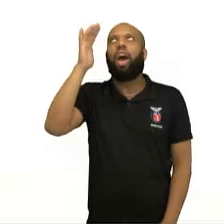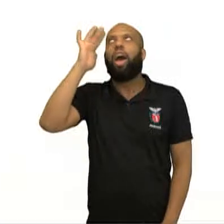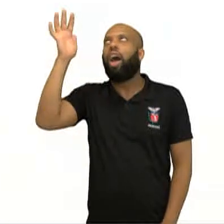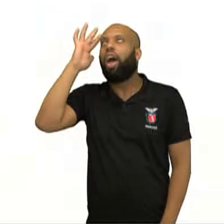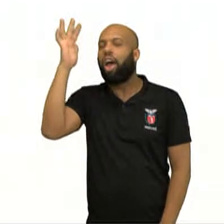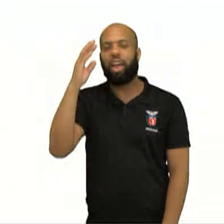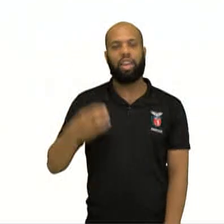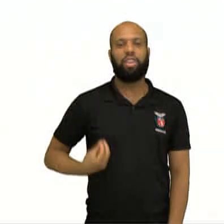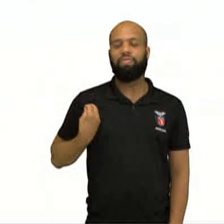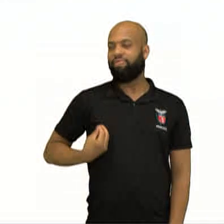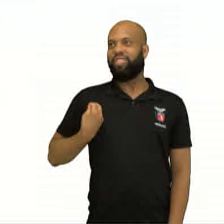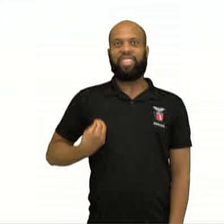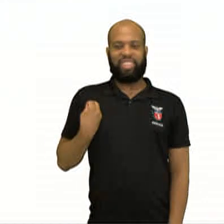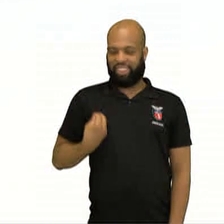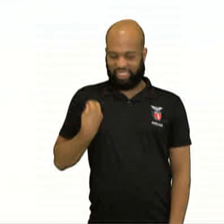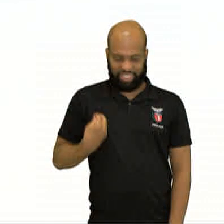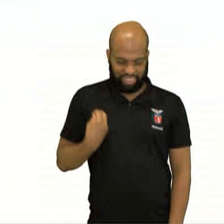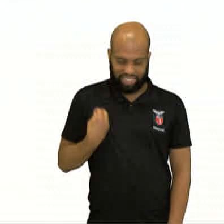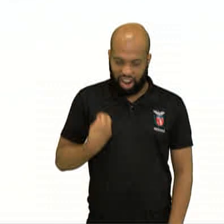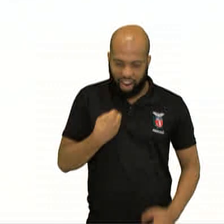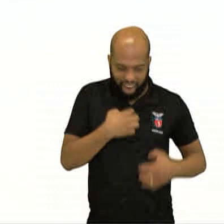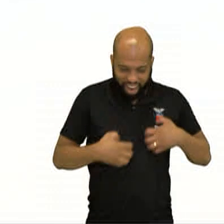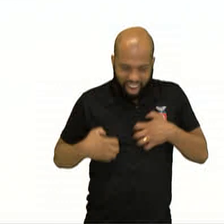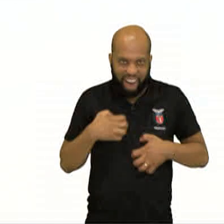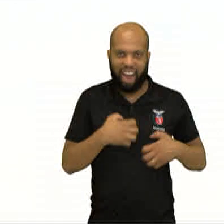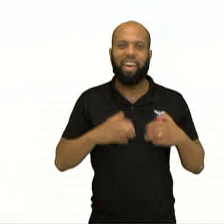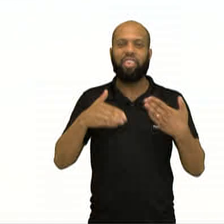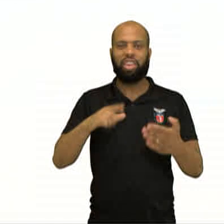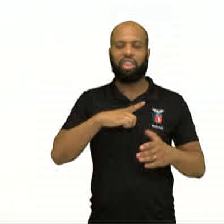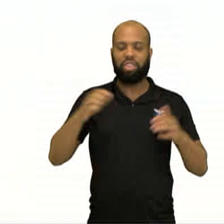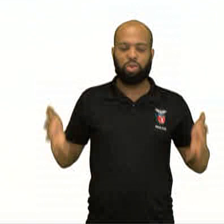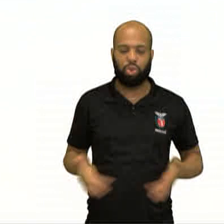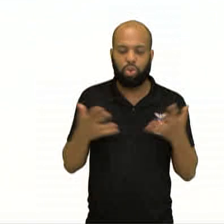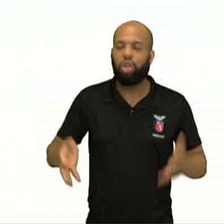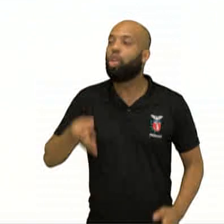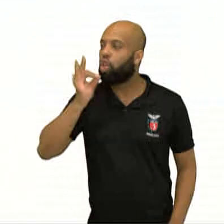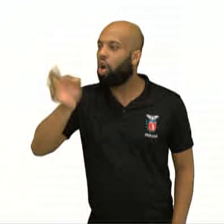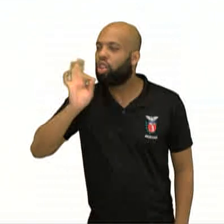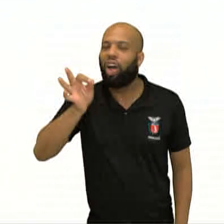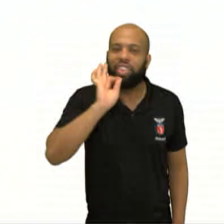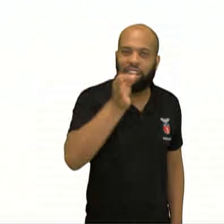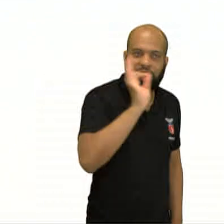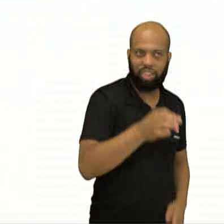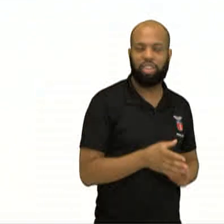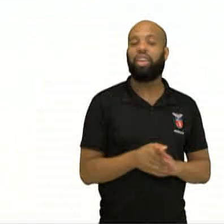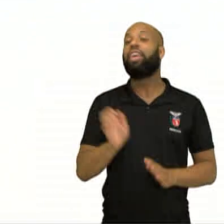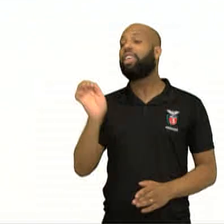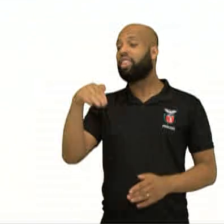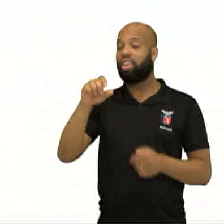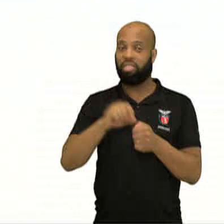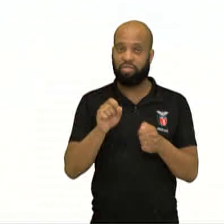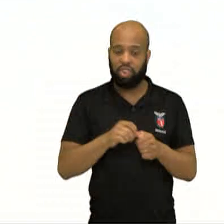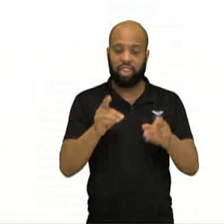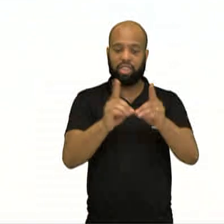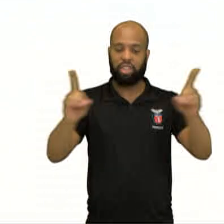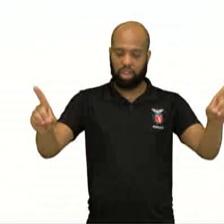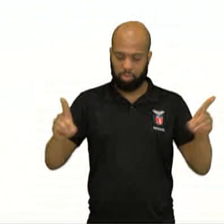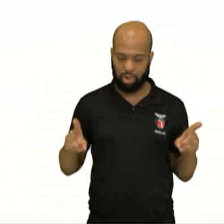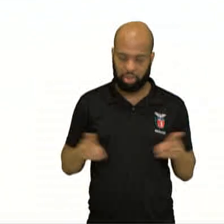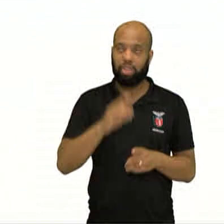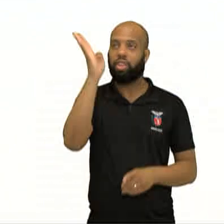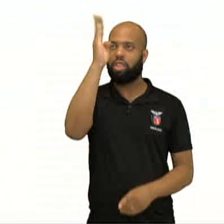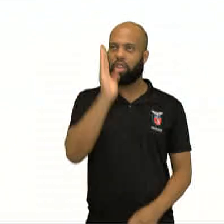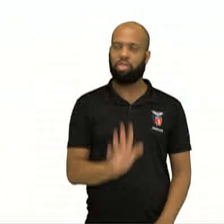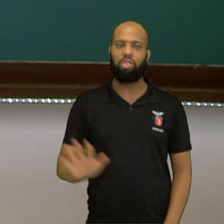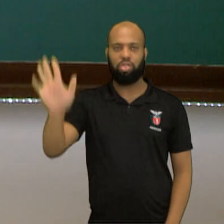e vivifica o organismo. Então, uma campanha incentivando o consumo do café, feito pelo Departamento Nacional do